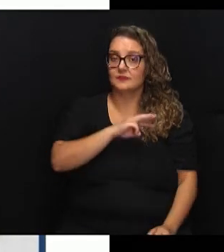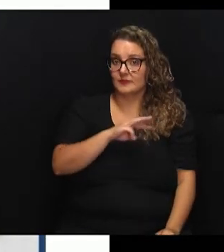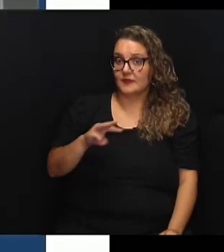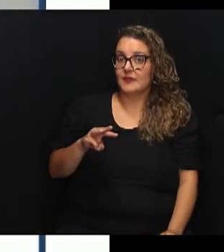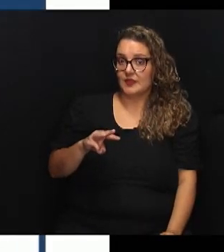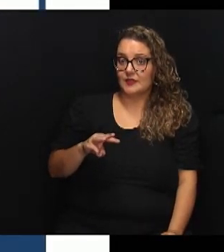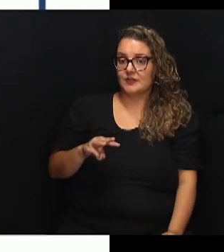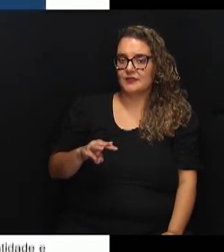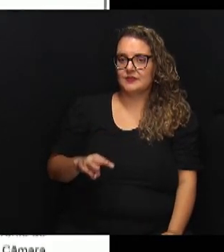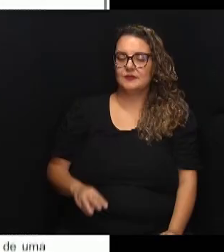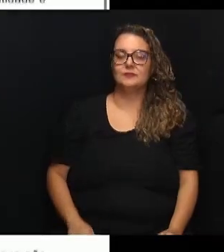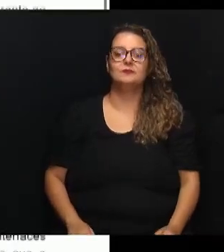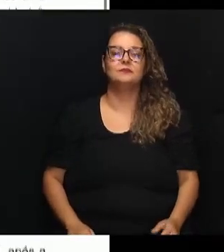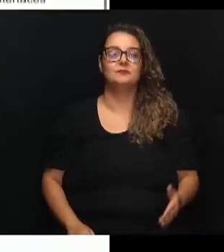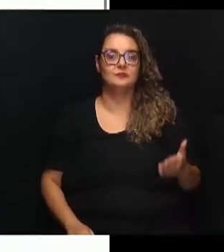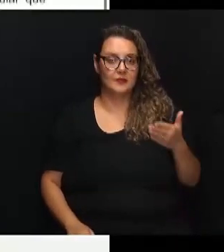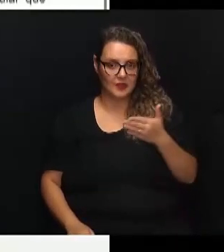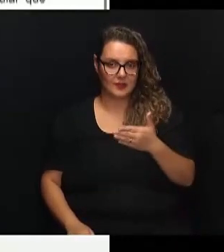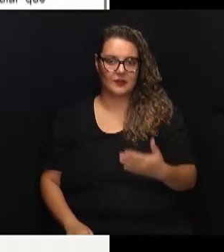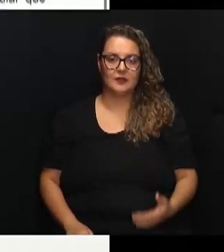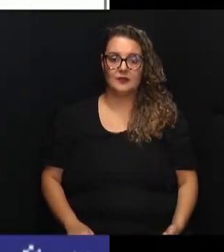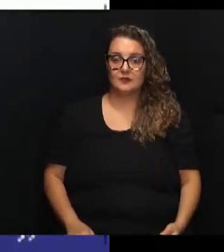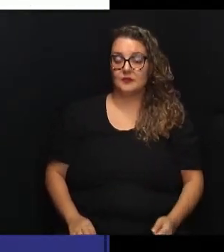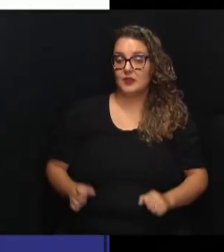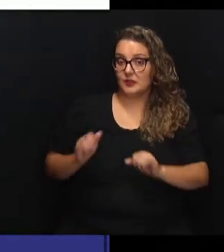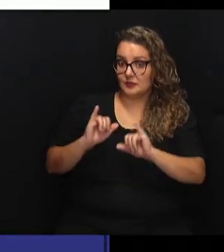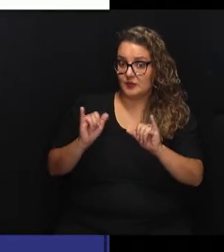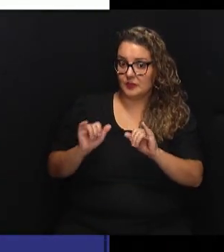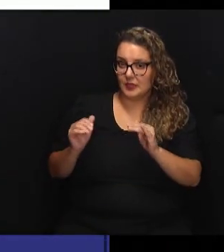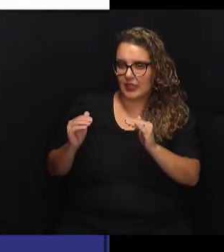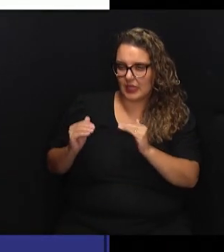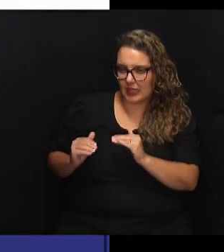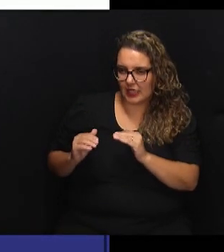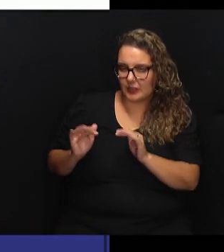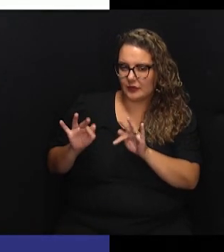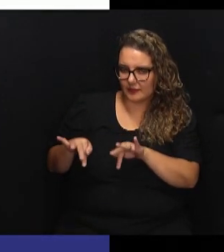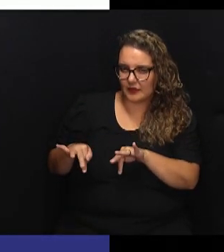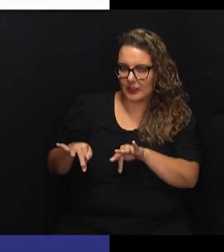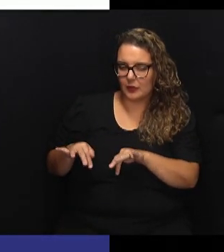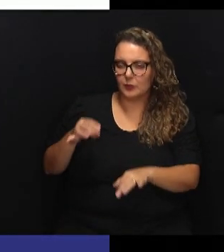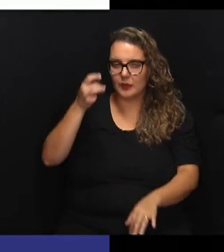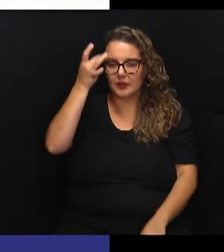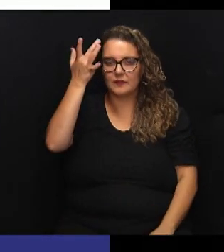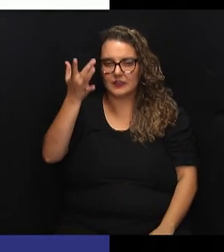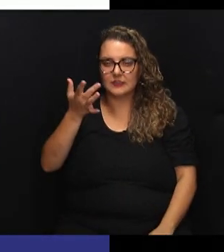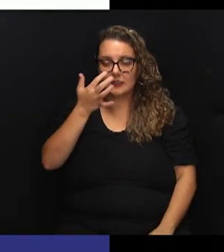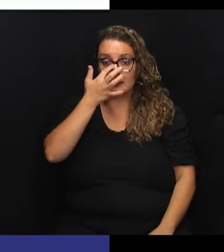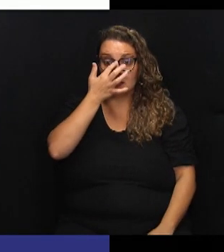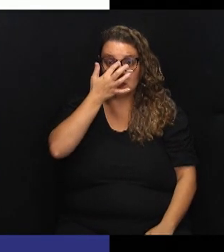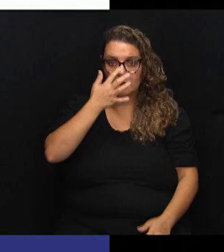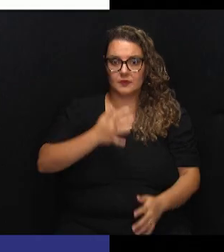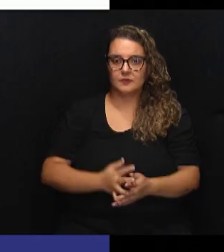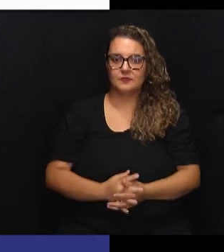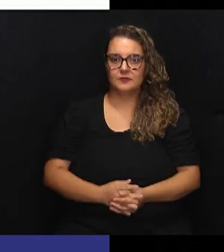quando a gente entra lá na notícia, um pouquinho lá embaixo, para facilitar,